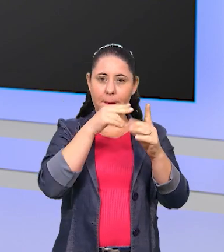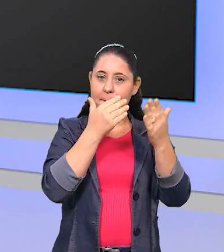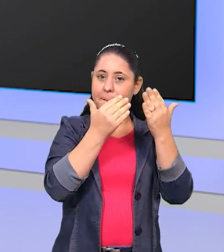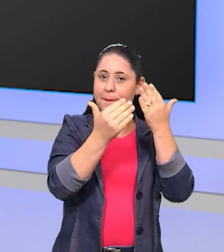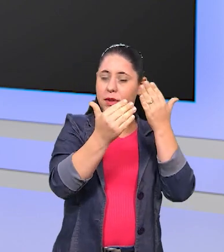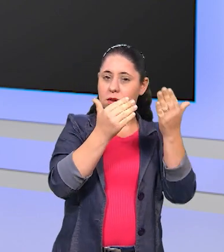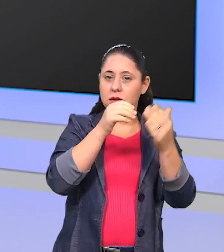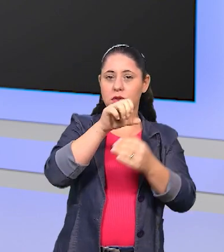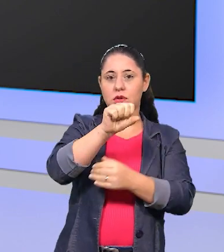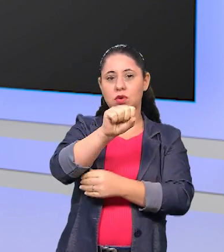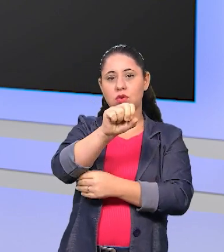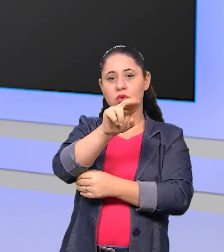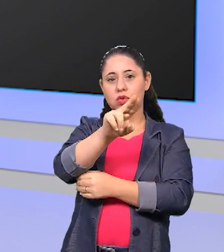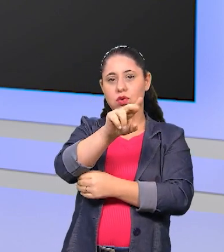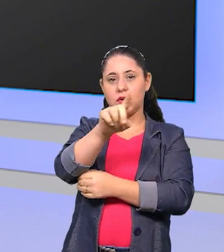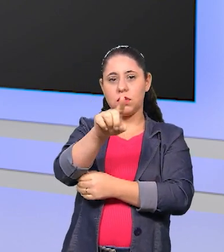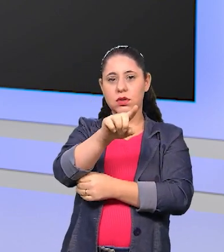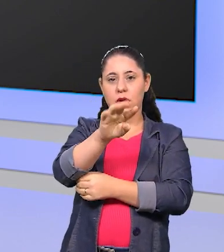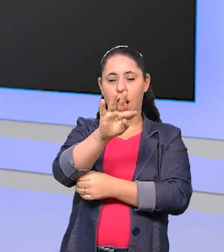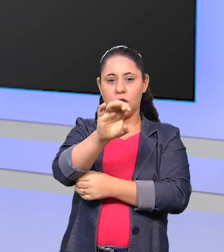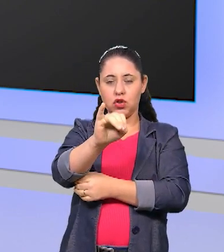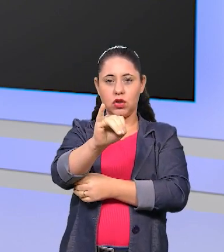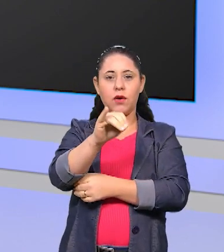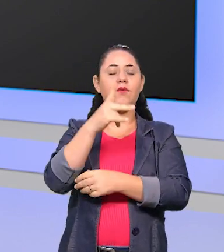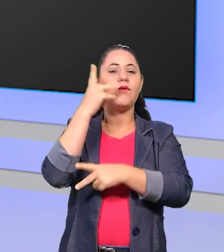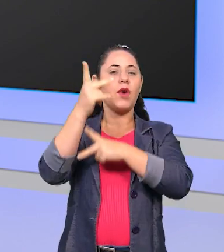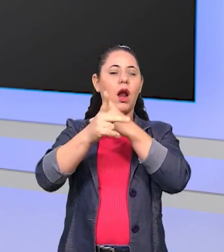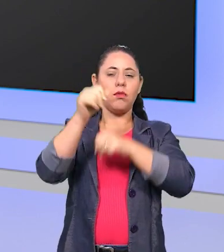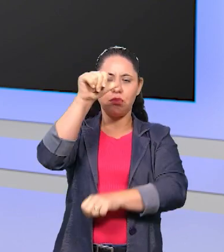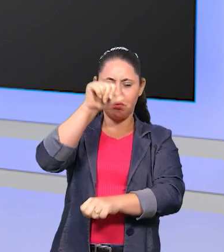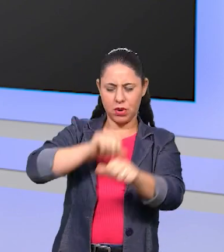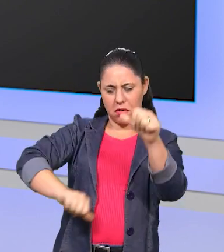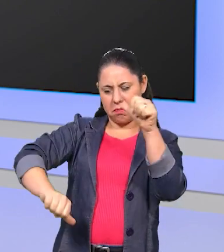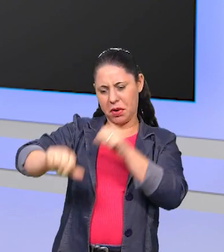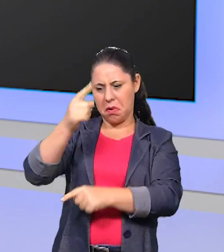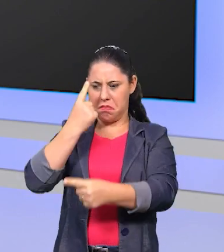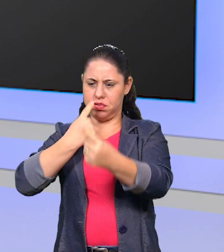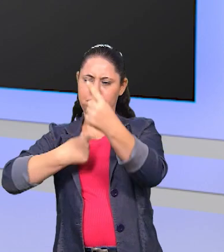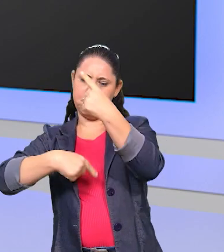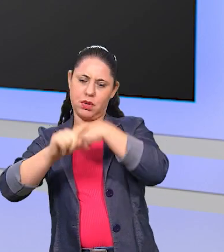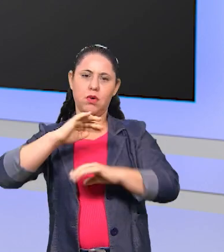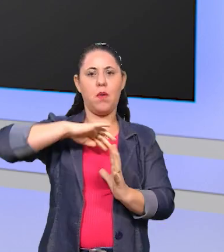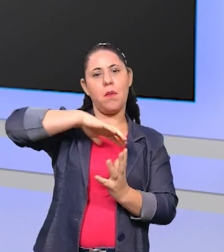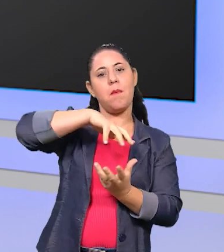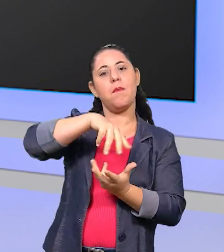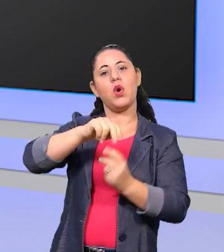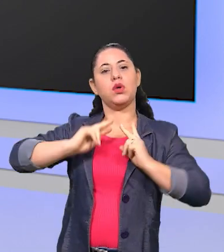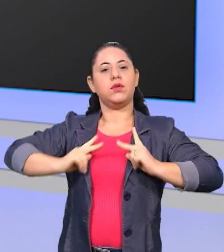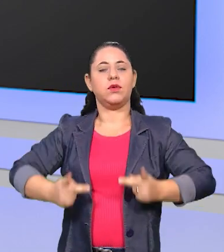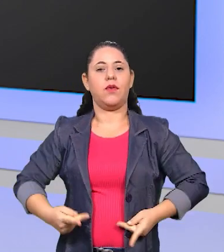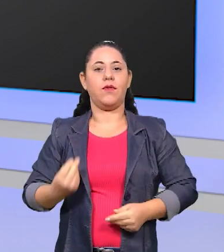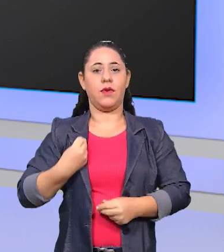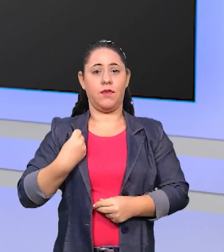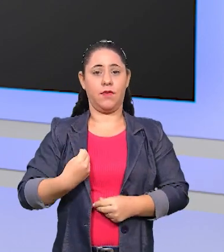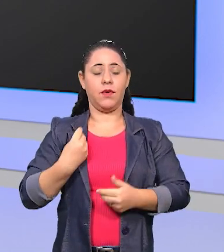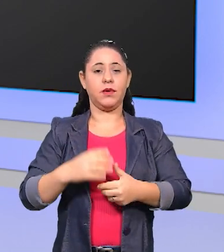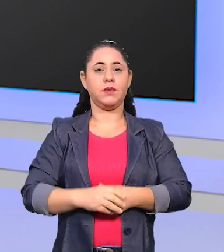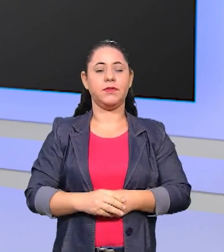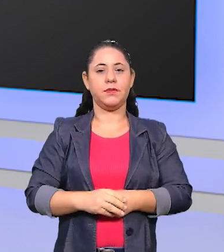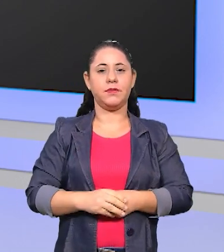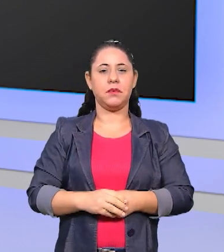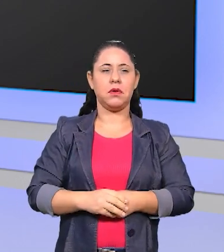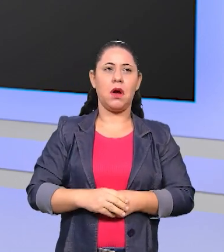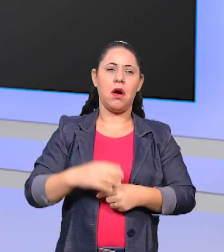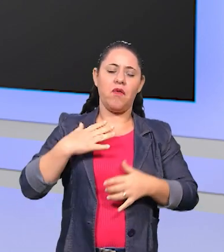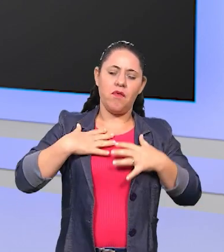Perspectiva, a psicóloga Suzete Mironzinski fala sobre as muitas transformações globais que a humanidade está